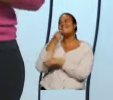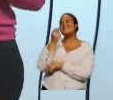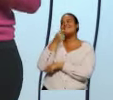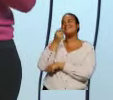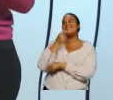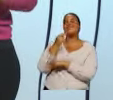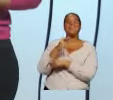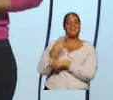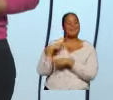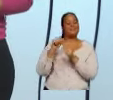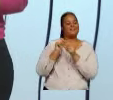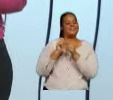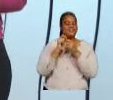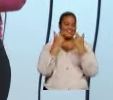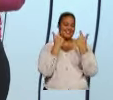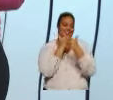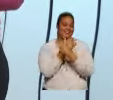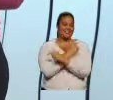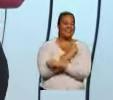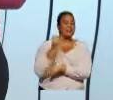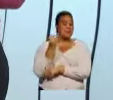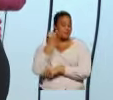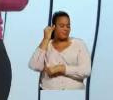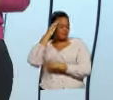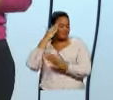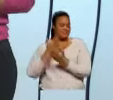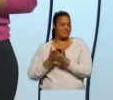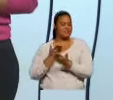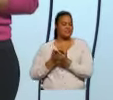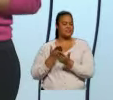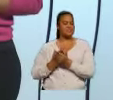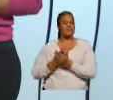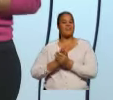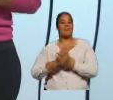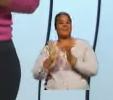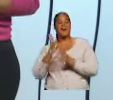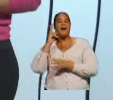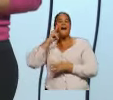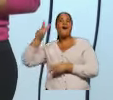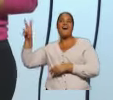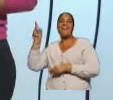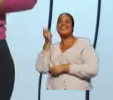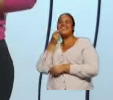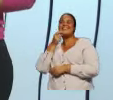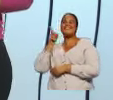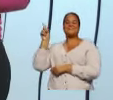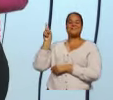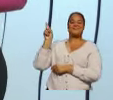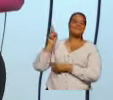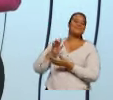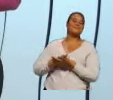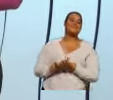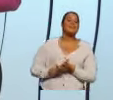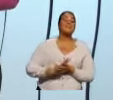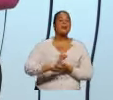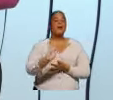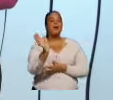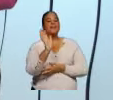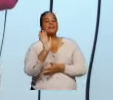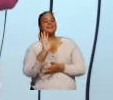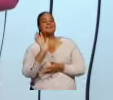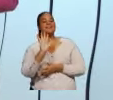com tanta leninha mas o como é importante estar na escola até a próxima aula para gente conversar um pouco mais então